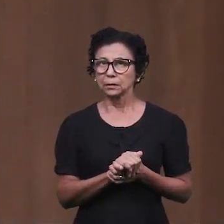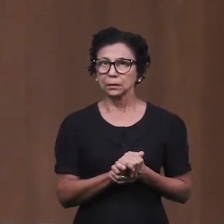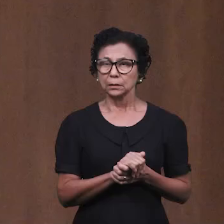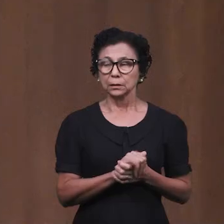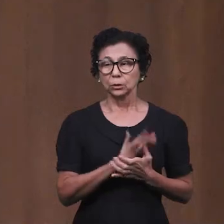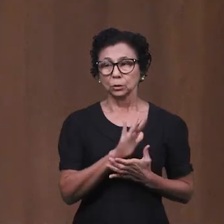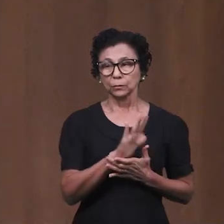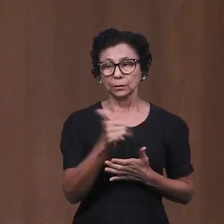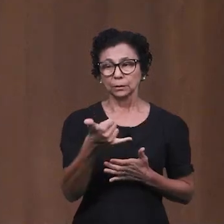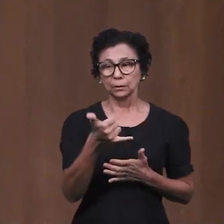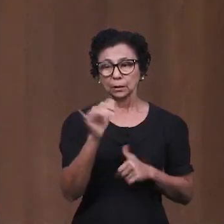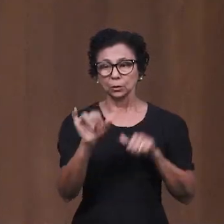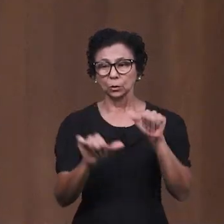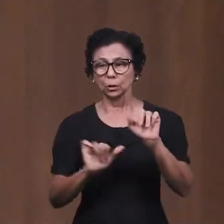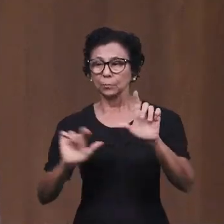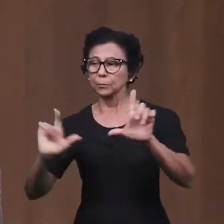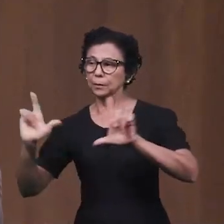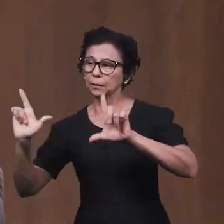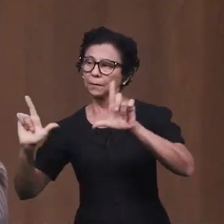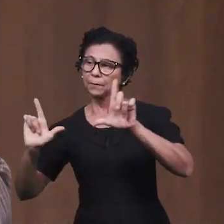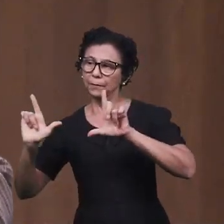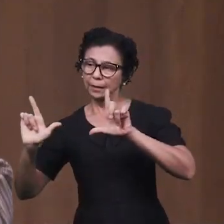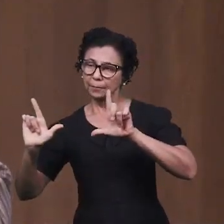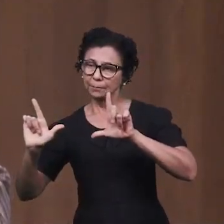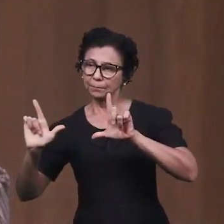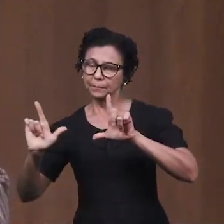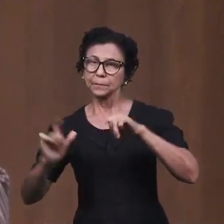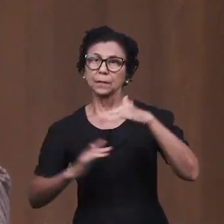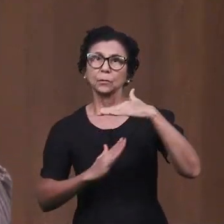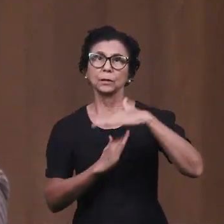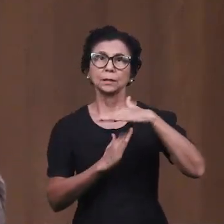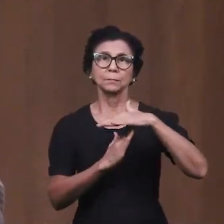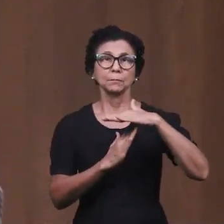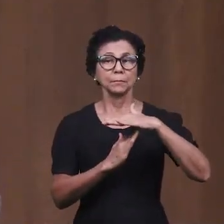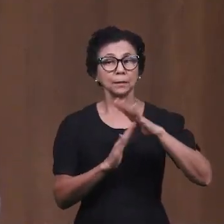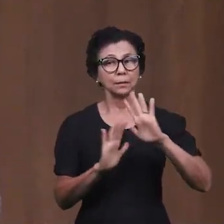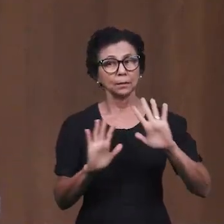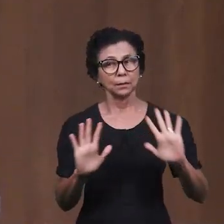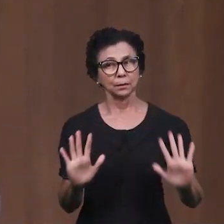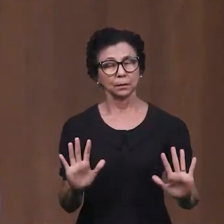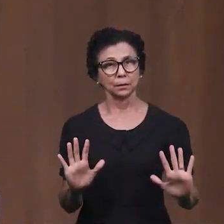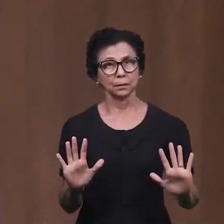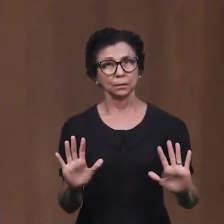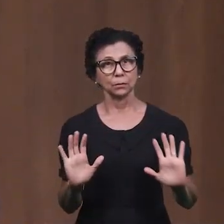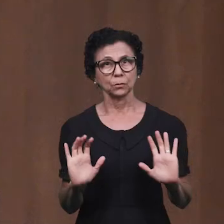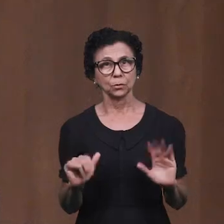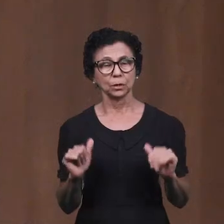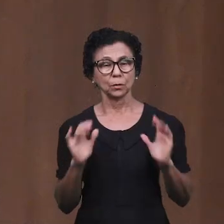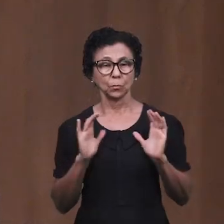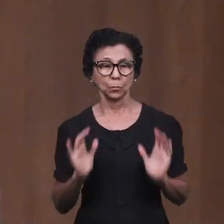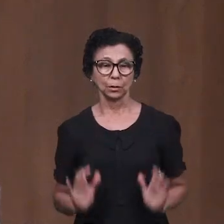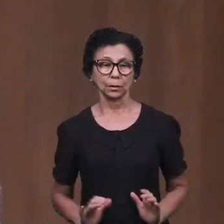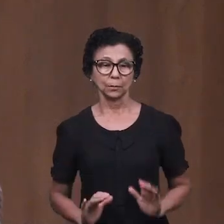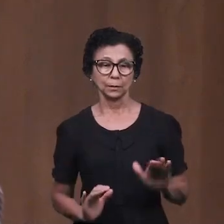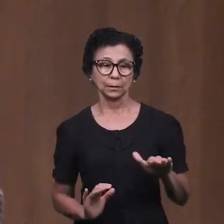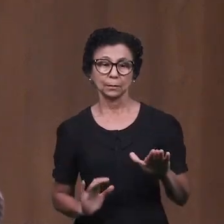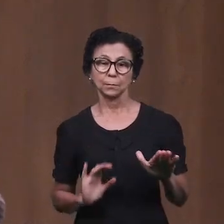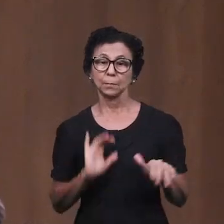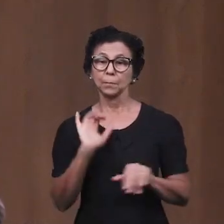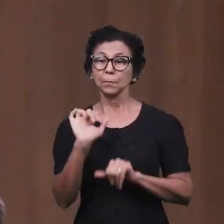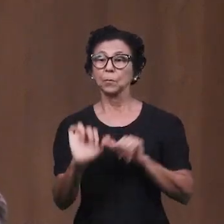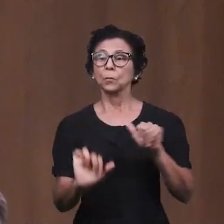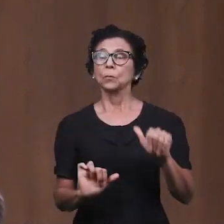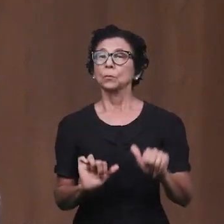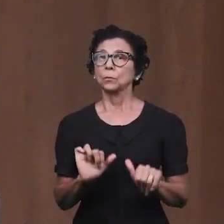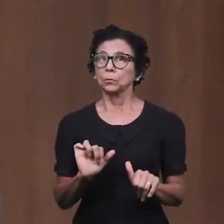TV. Já é uma limitação clara, já muda o comportamento de uma criança. E